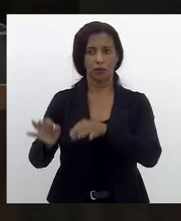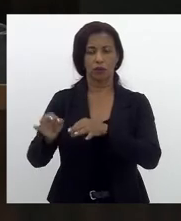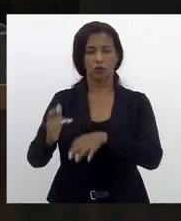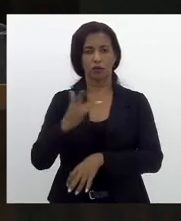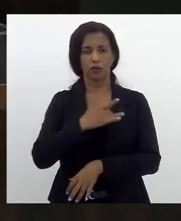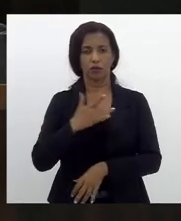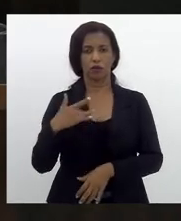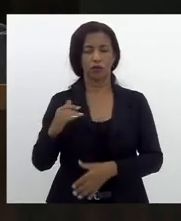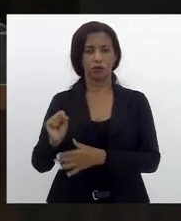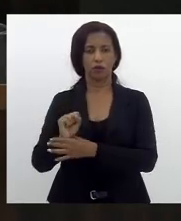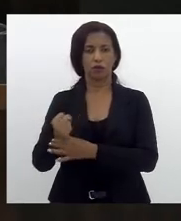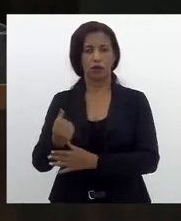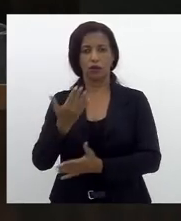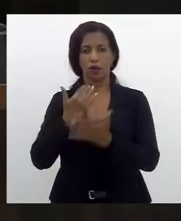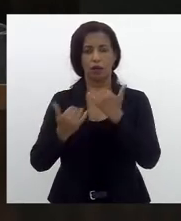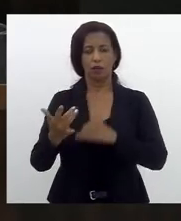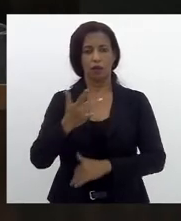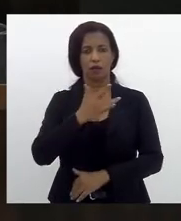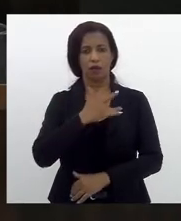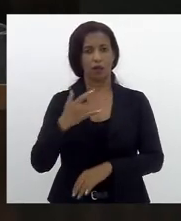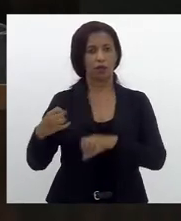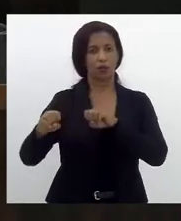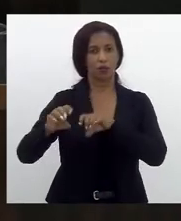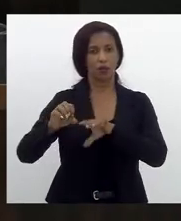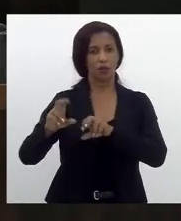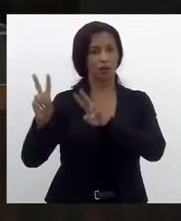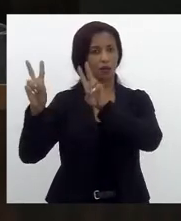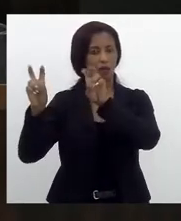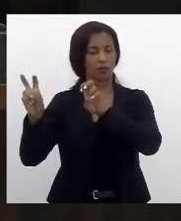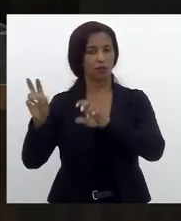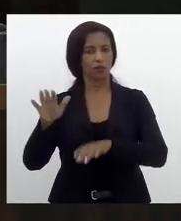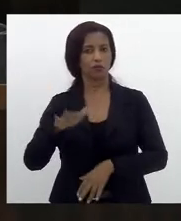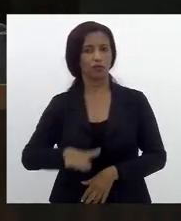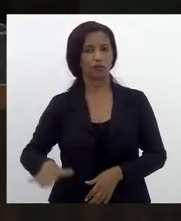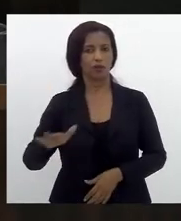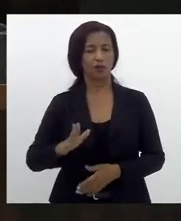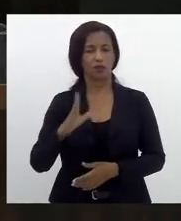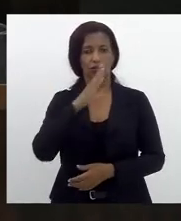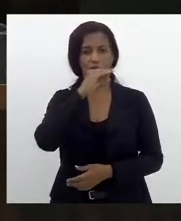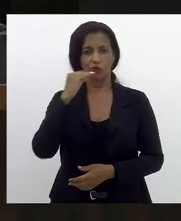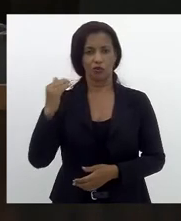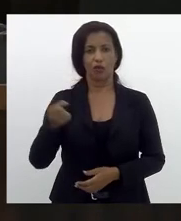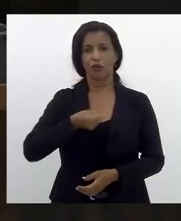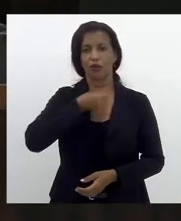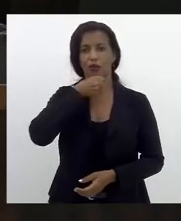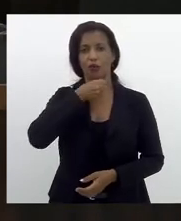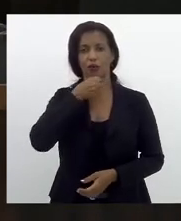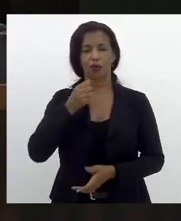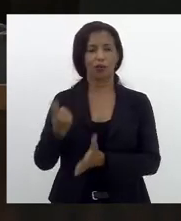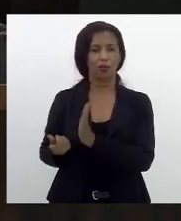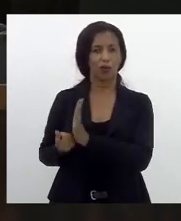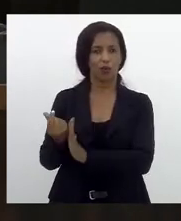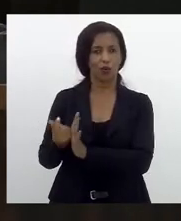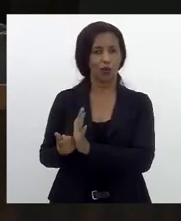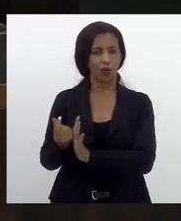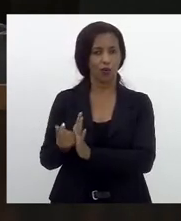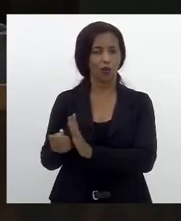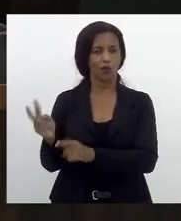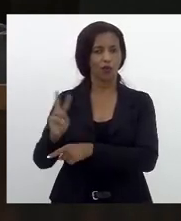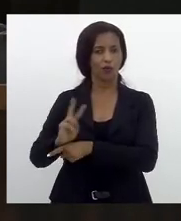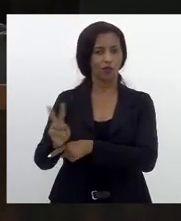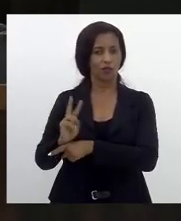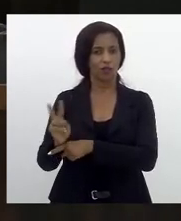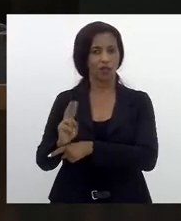Saúde, Segurança Alimentar, Educação, Assuntos da Criança, do Adolescente e do Idoso, Orçamento, Finanças,